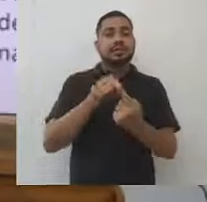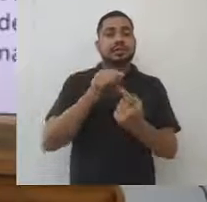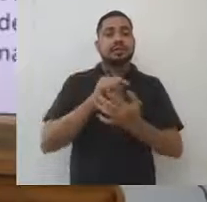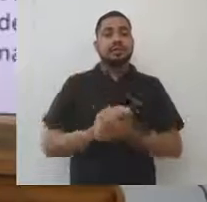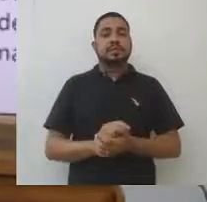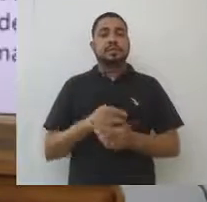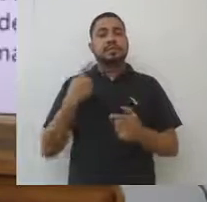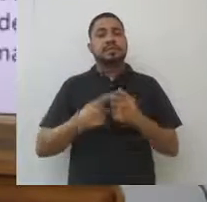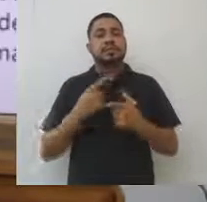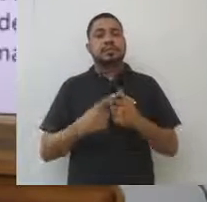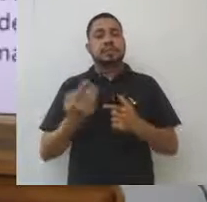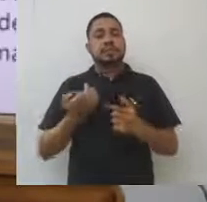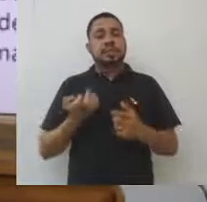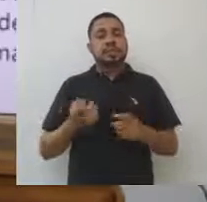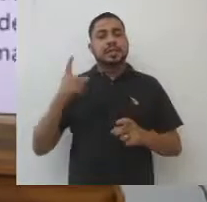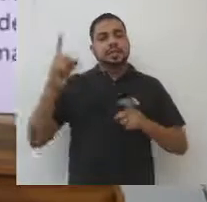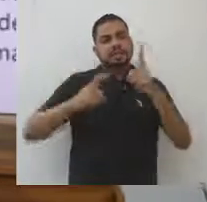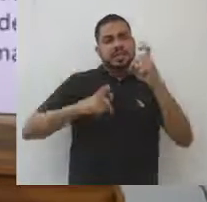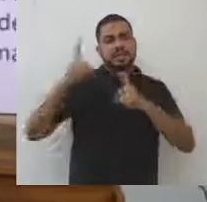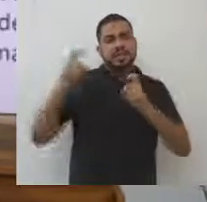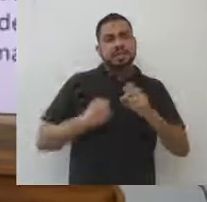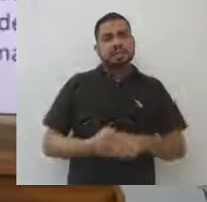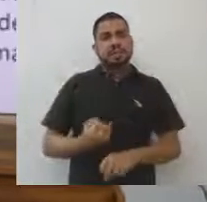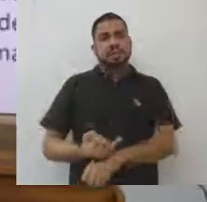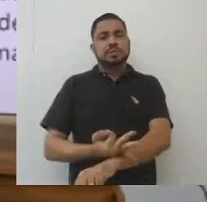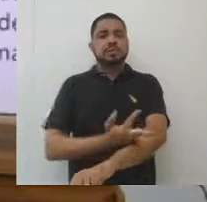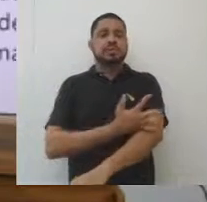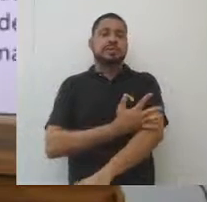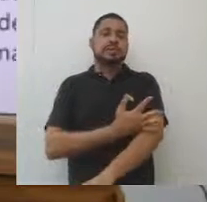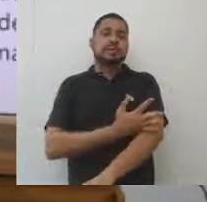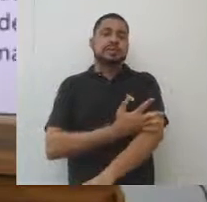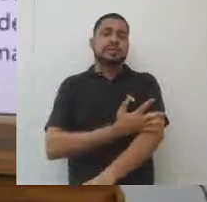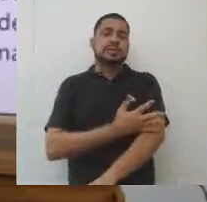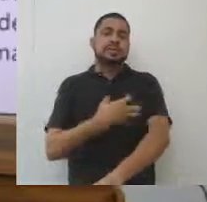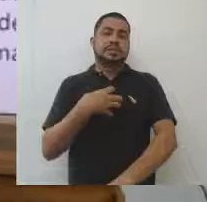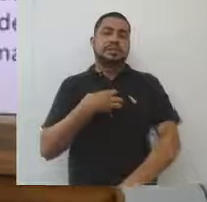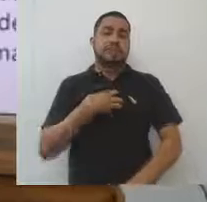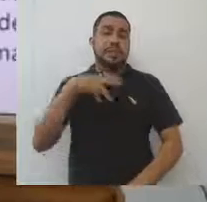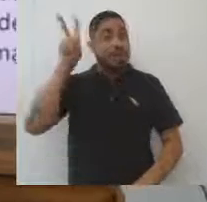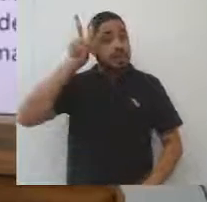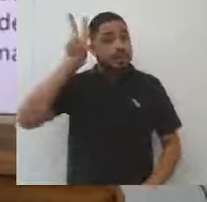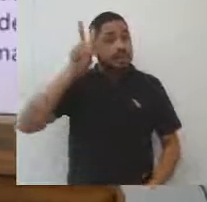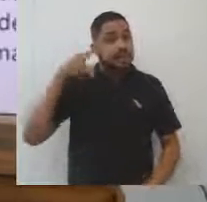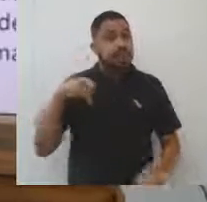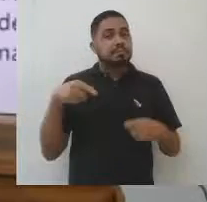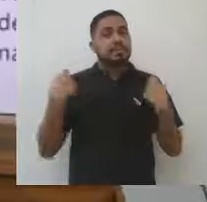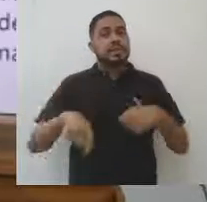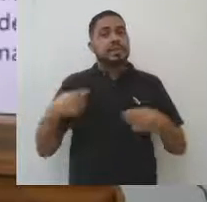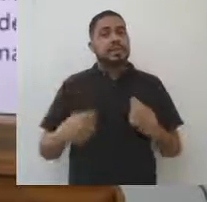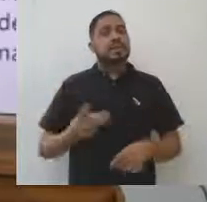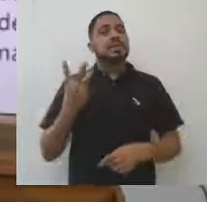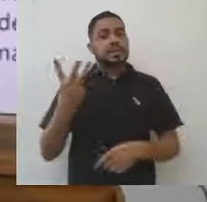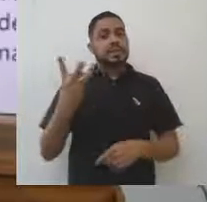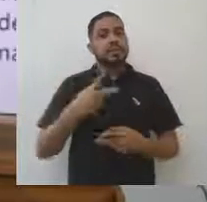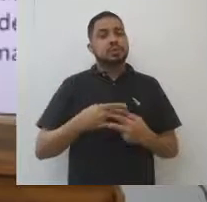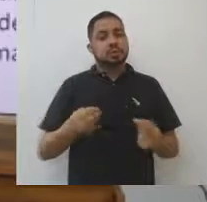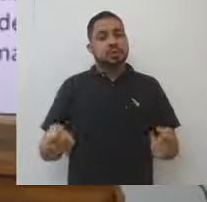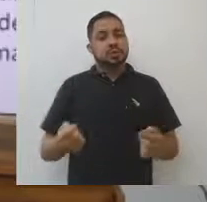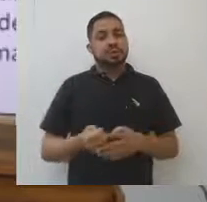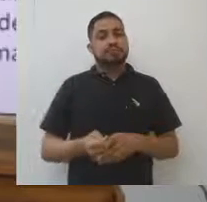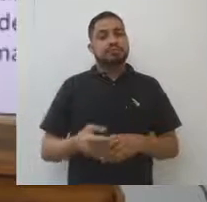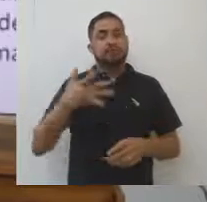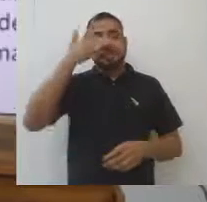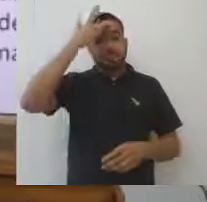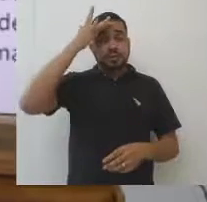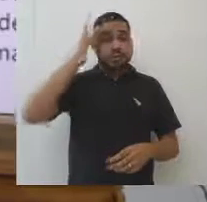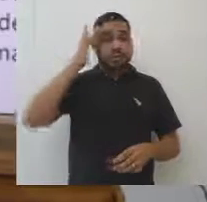gente dança porque a gente quer expressar uma emoção que a gente está sentindo. Lembrando que a gente precisa dessas 3 coisas. Da